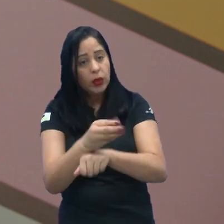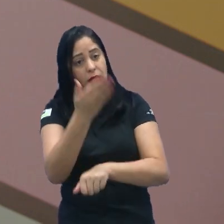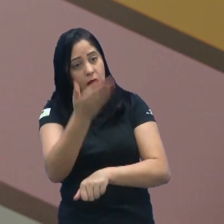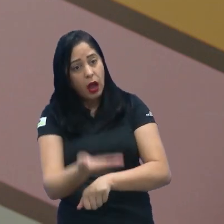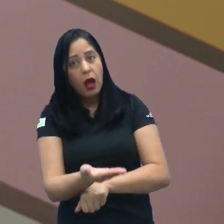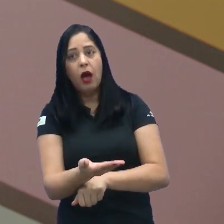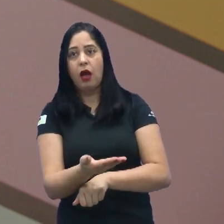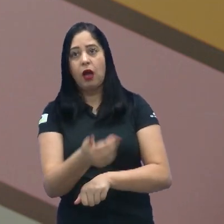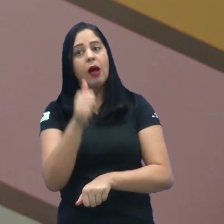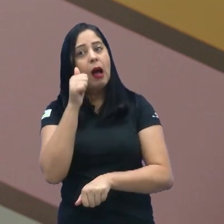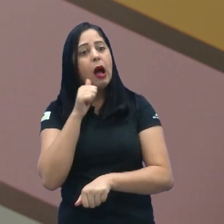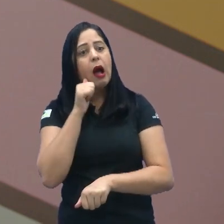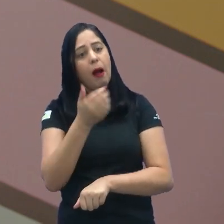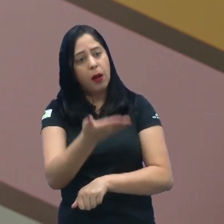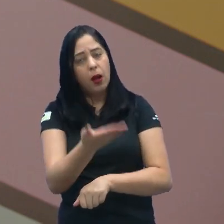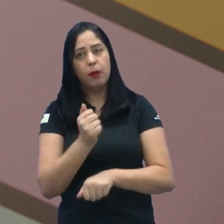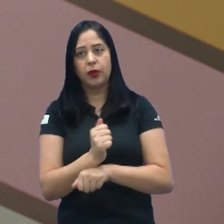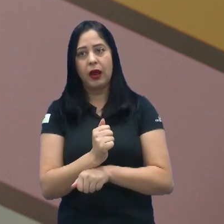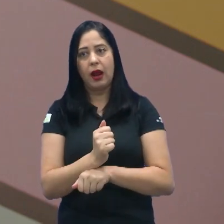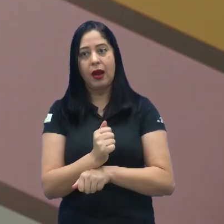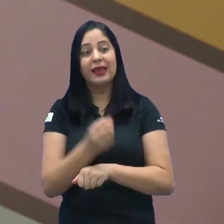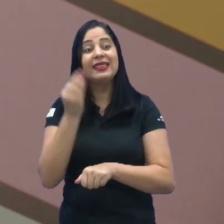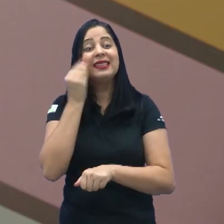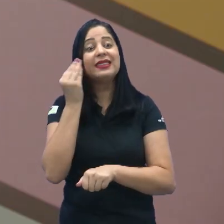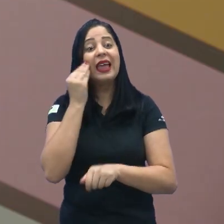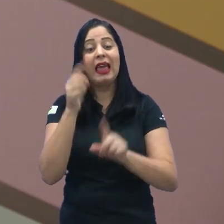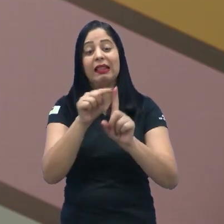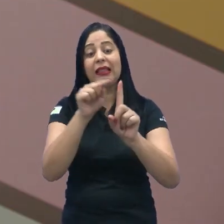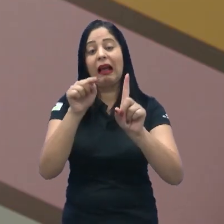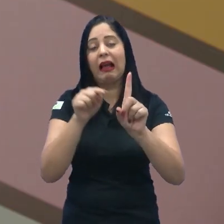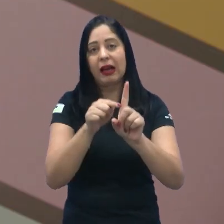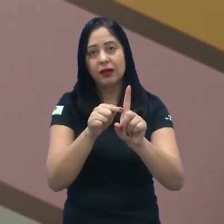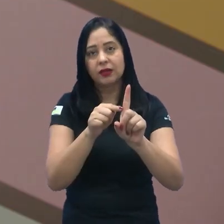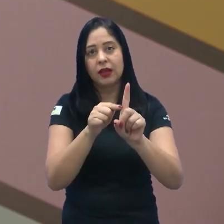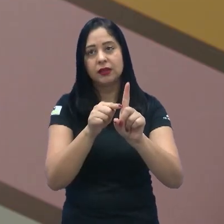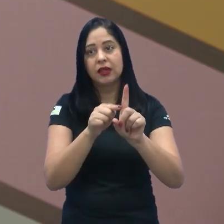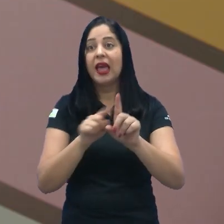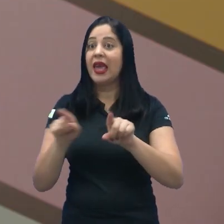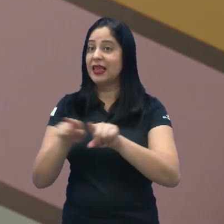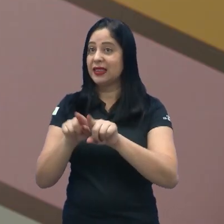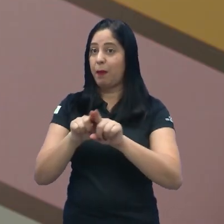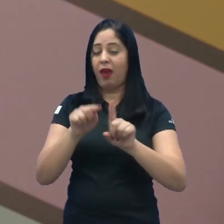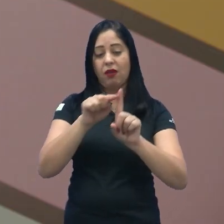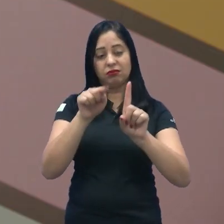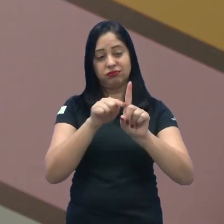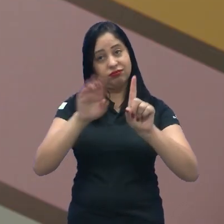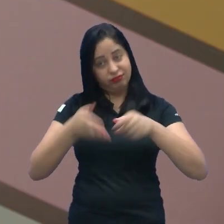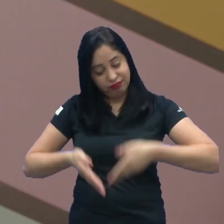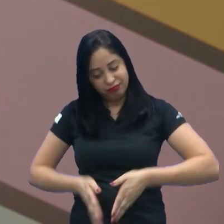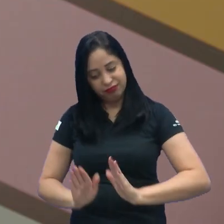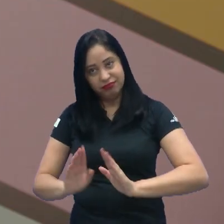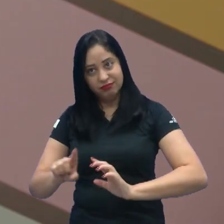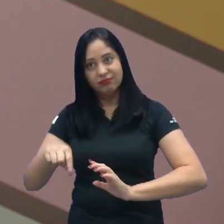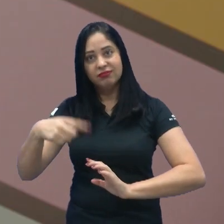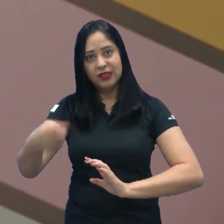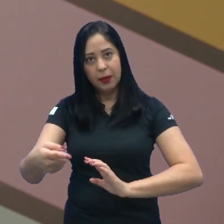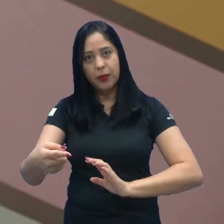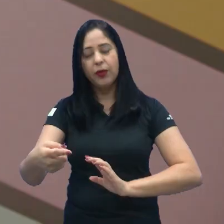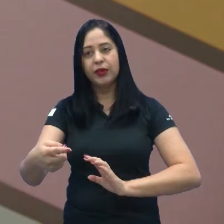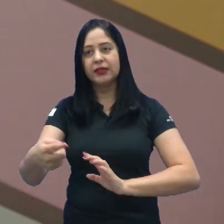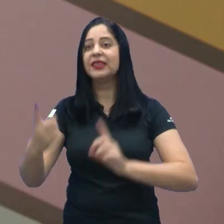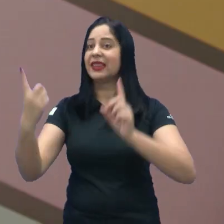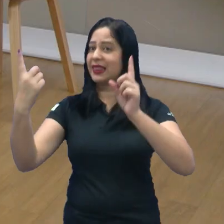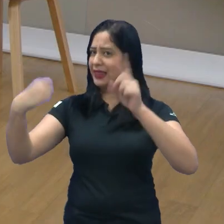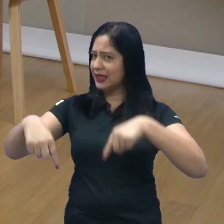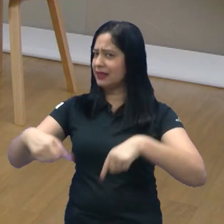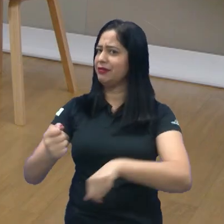preparando para engravidar e também para aquela que está no pós-parto, né? Que é o momento, assim, de inúmeros desafios